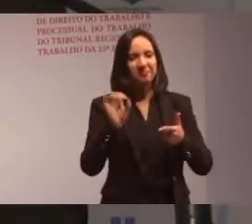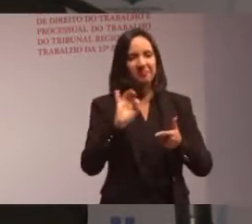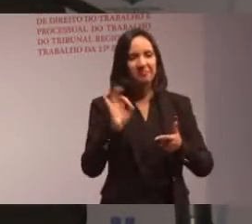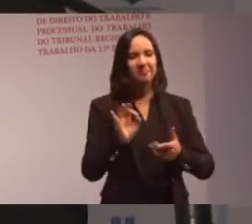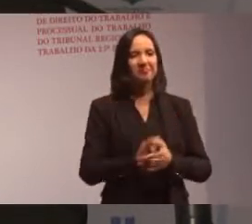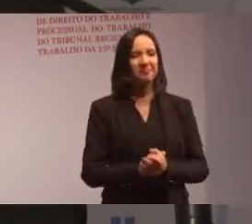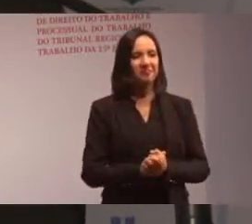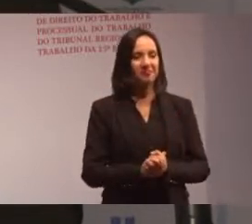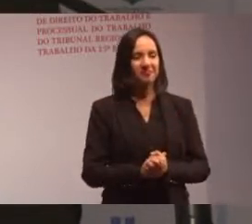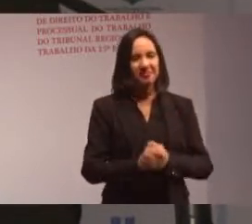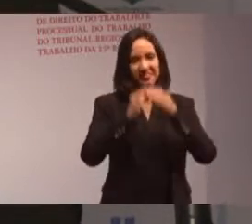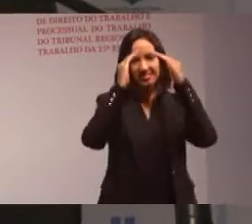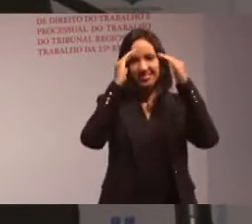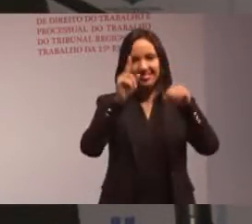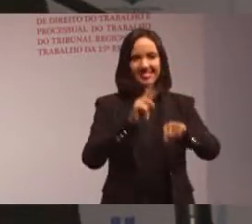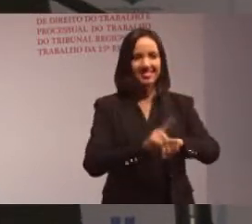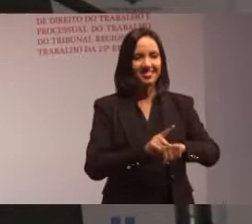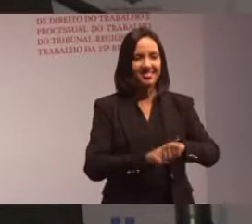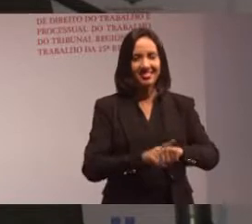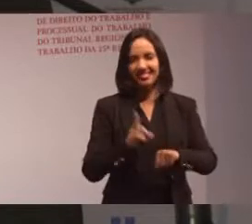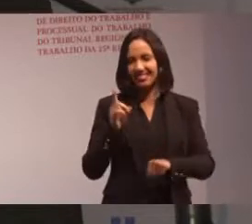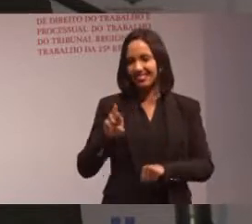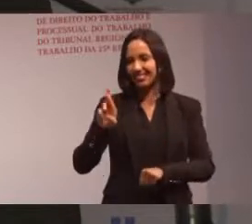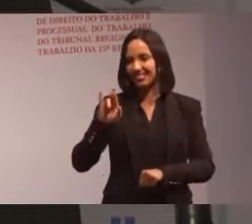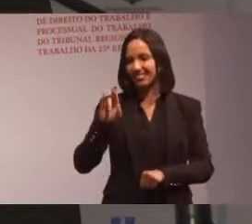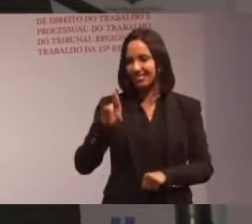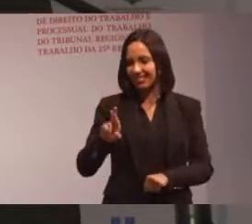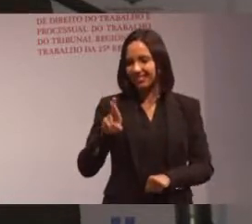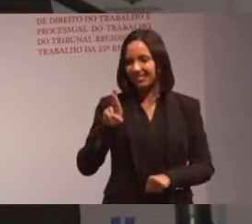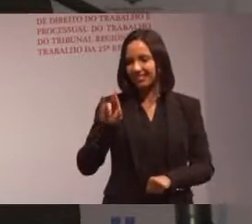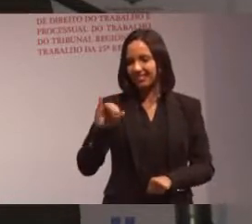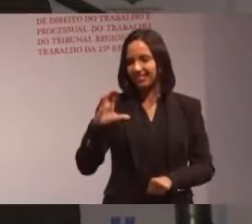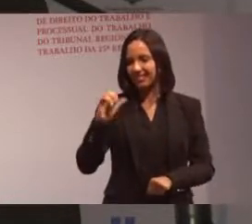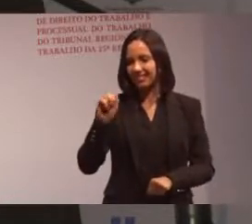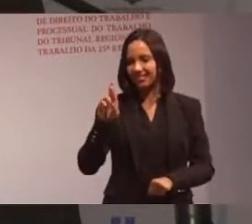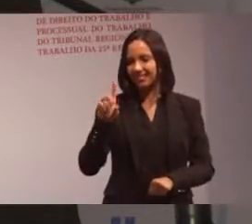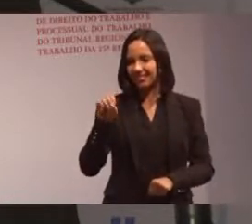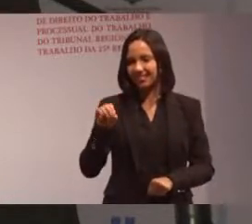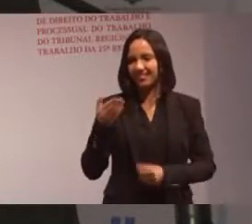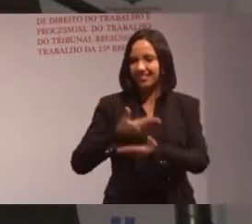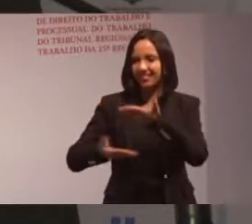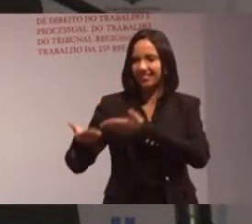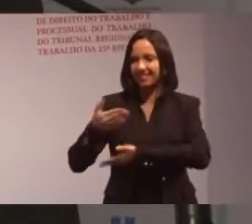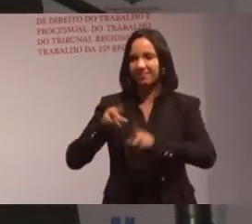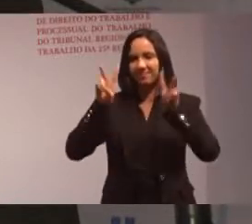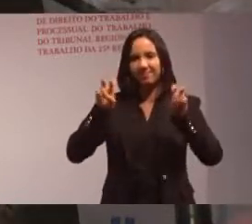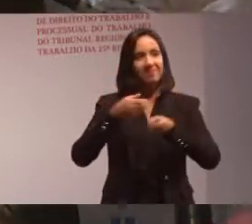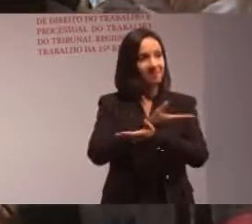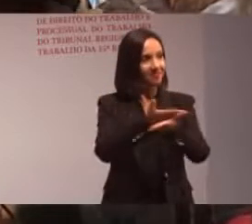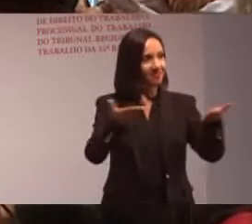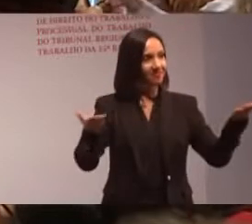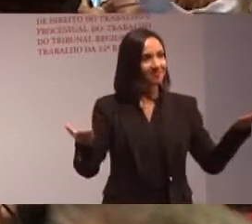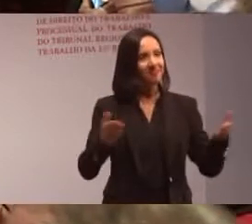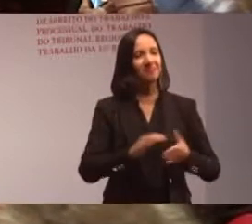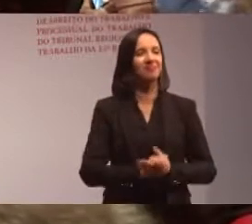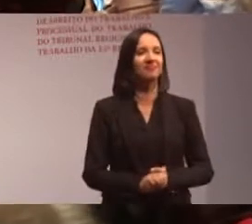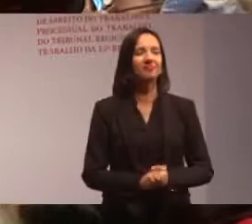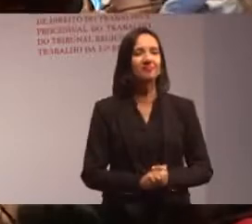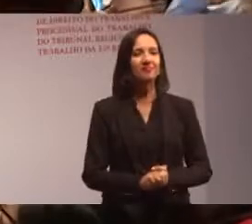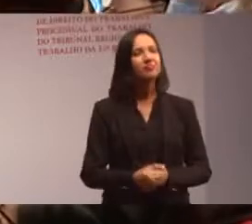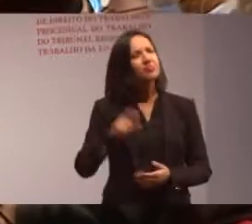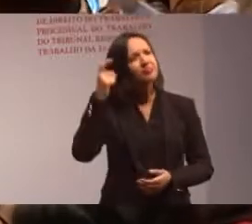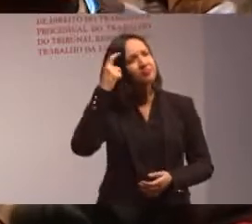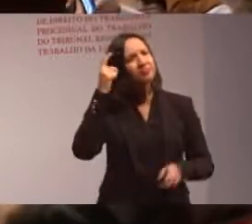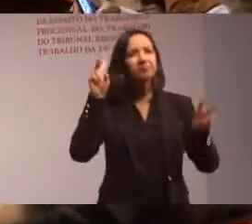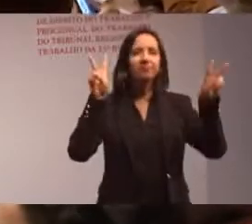nosso tempo, né, doutor Ricardo, para que a gente possa também compartilhar um pouquinho desse assunto com vocês, tá? Então, pensando que o nosso